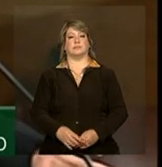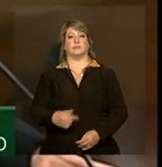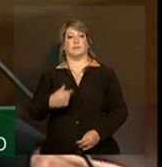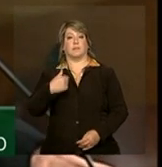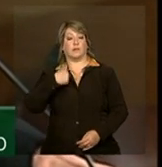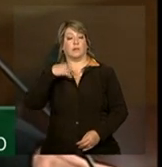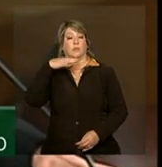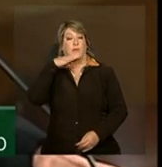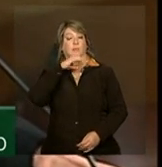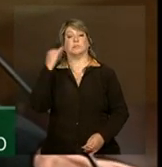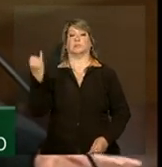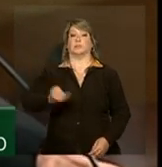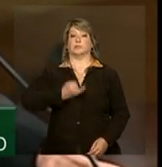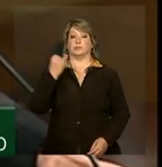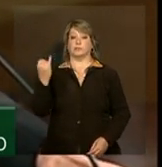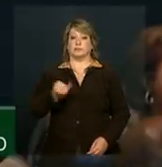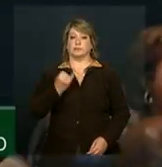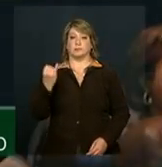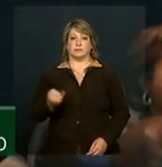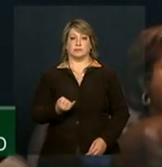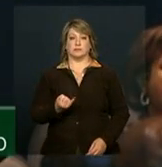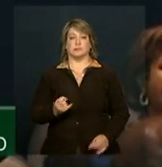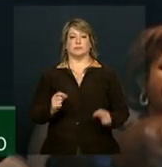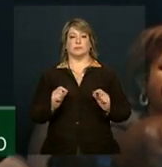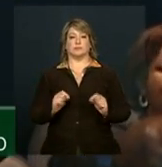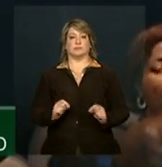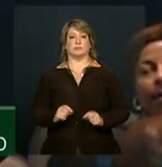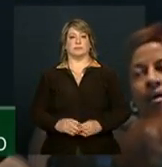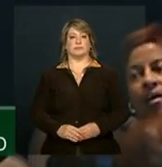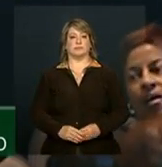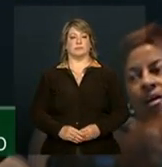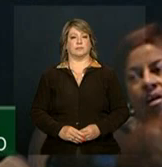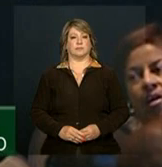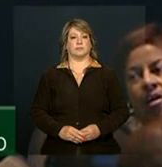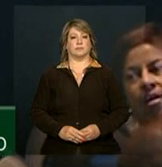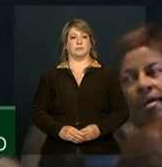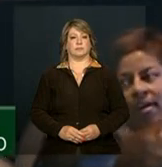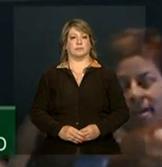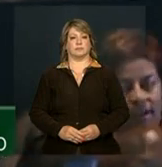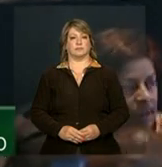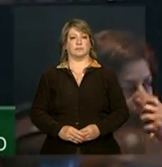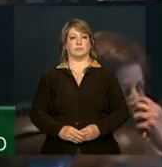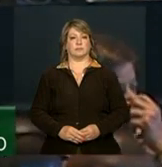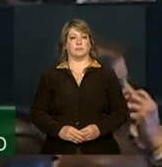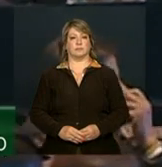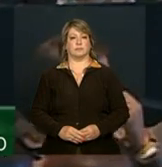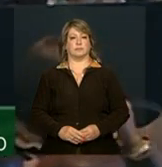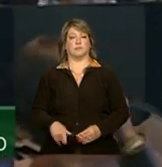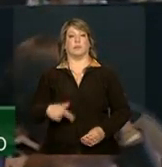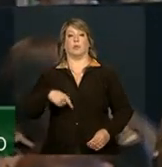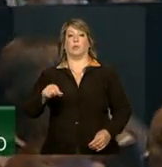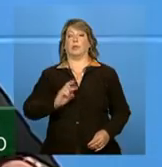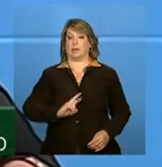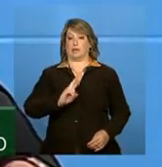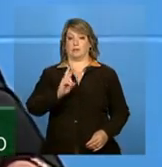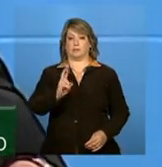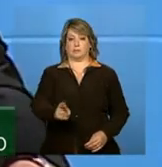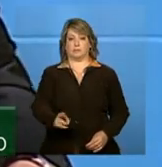resultado exitoso da conferência, a harmoniosa e rítmica o resultado